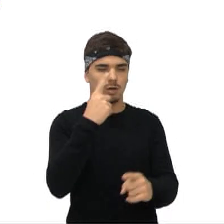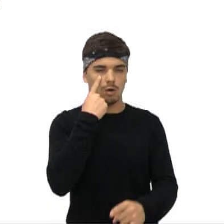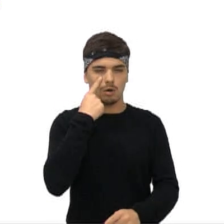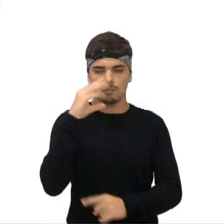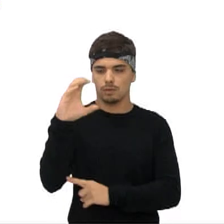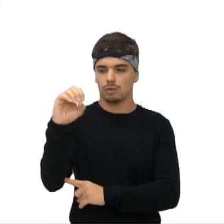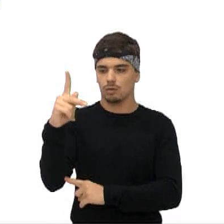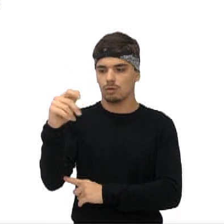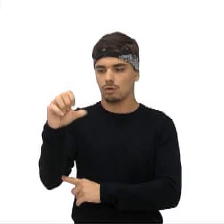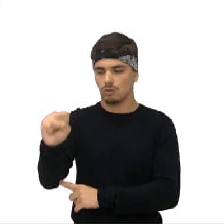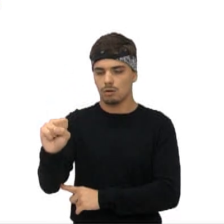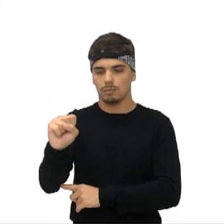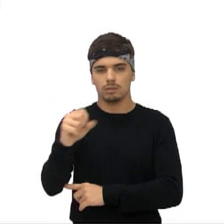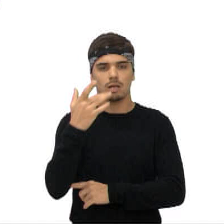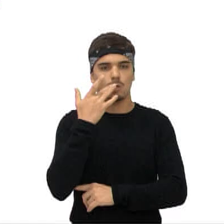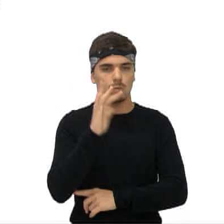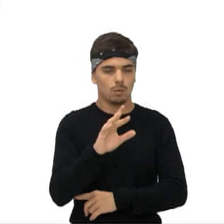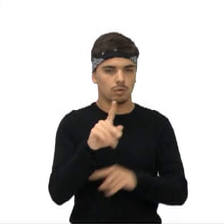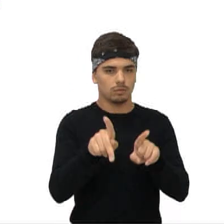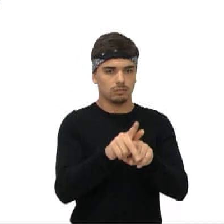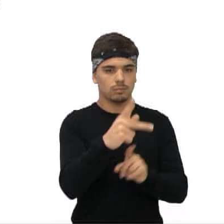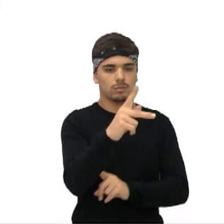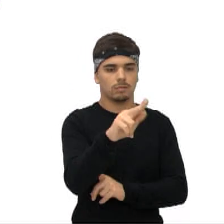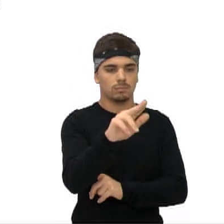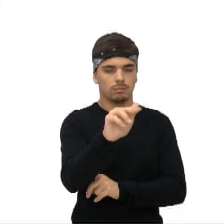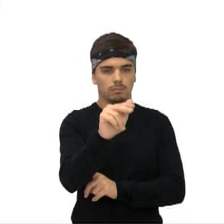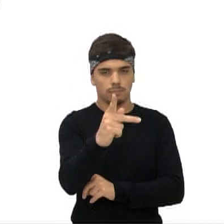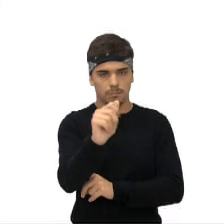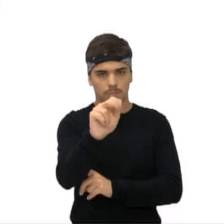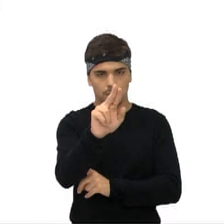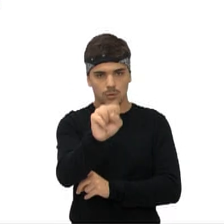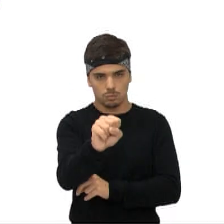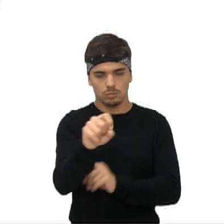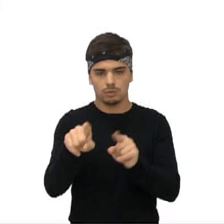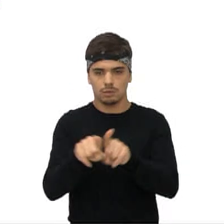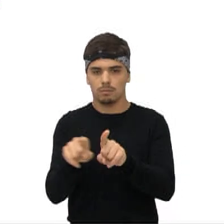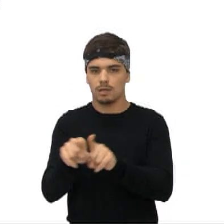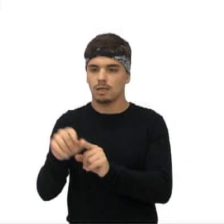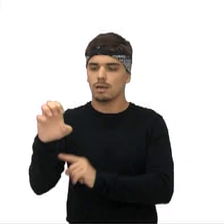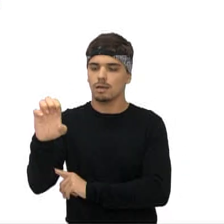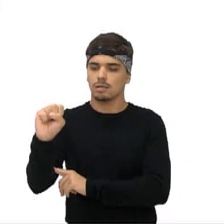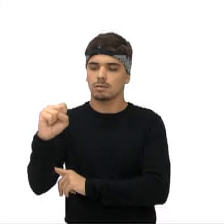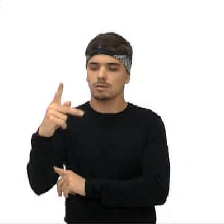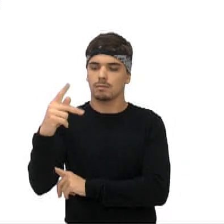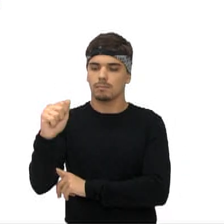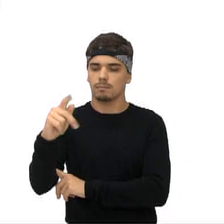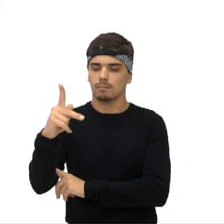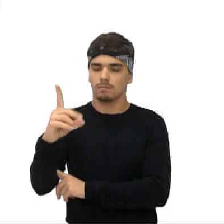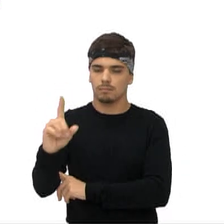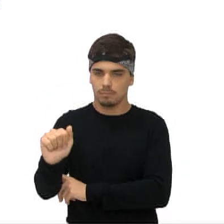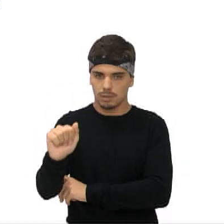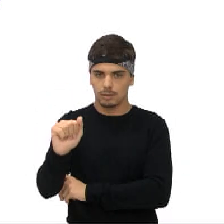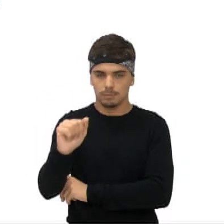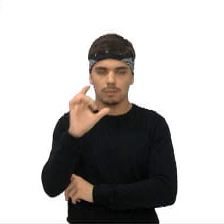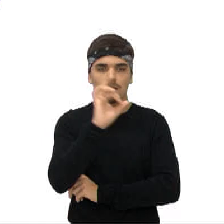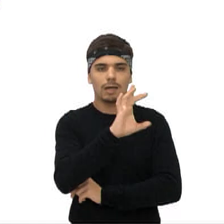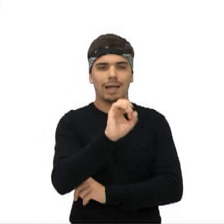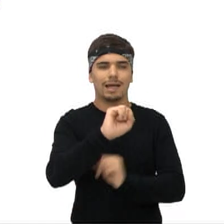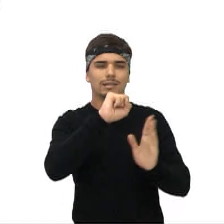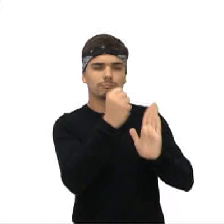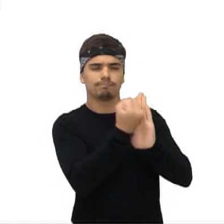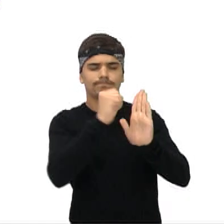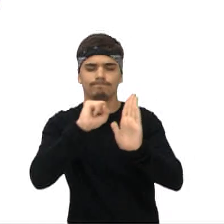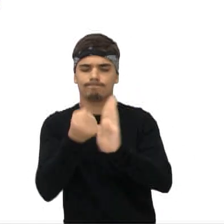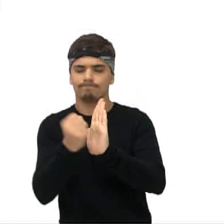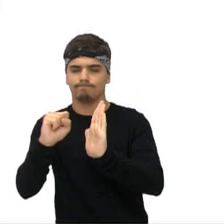copas, ouro, paus e espadas. Dessa forma, cada naipe é representado